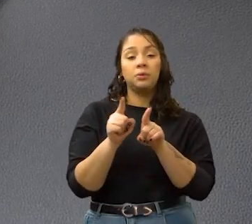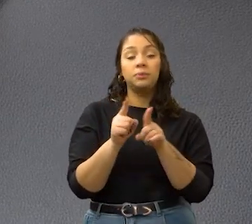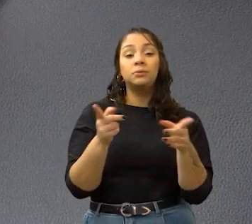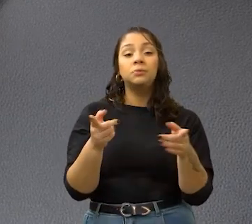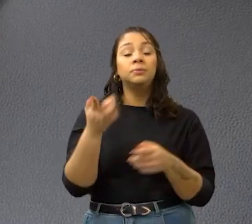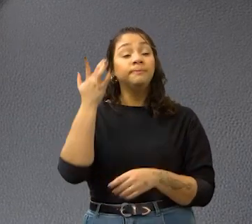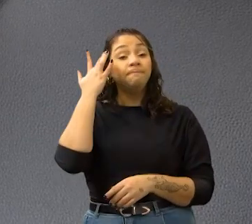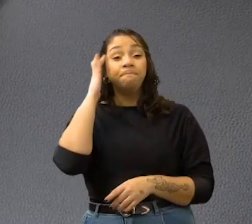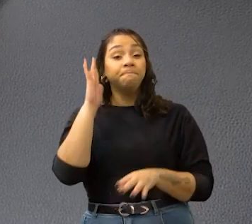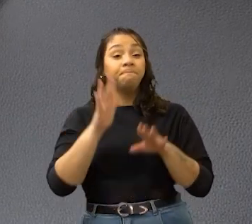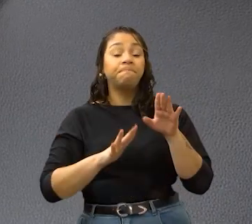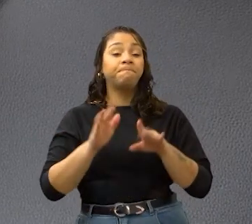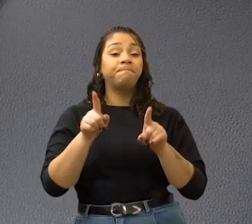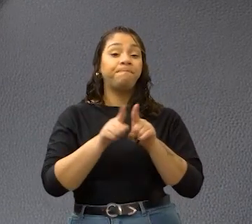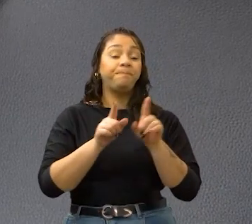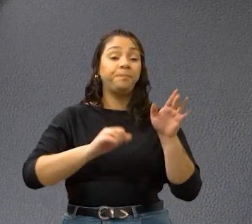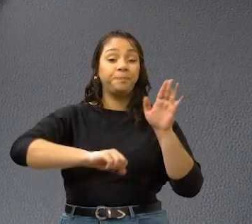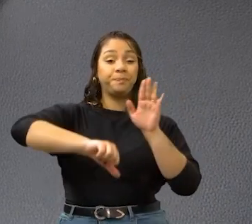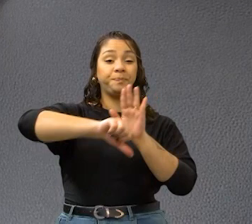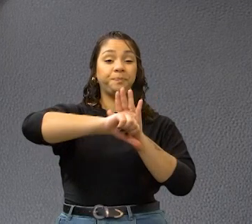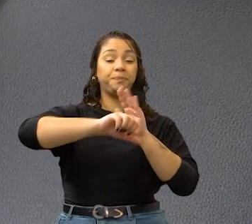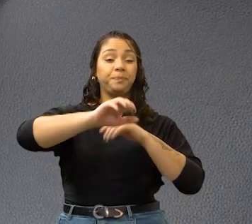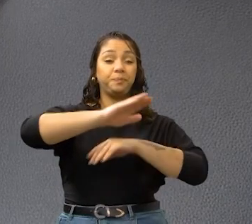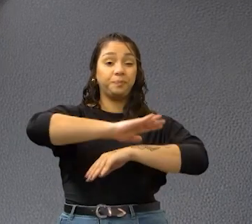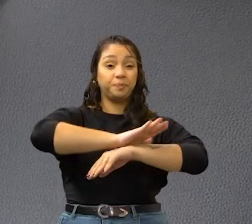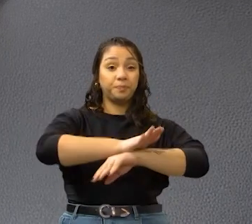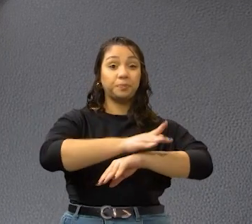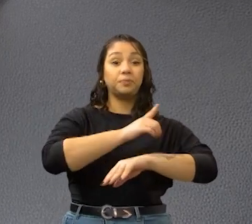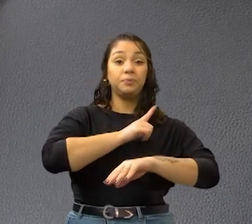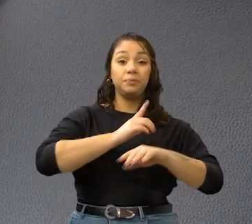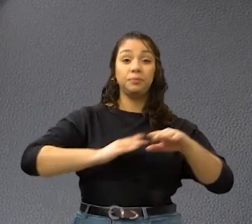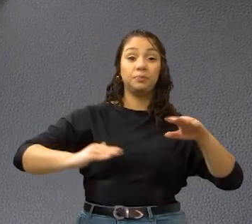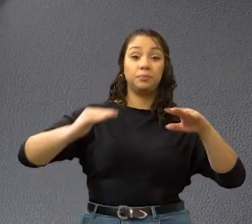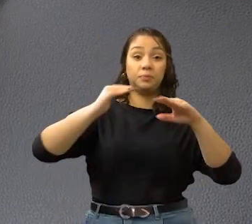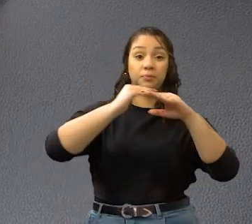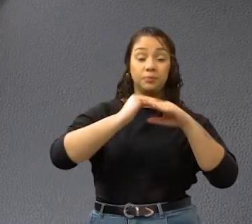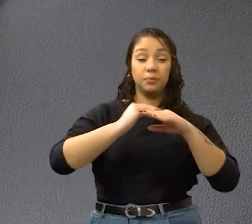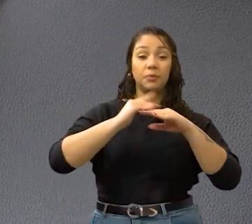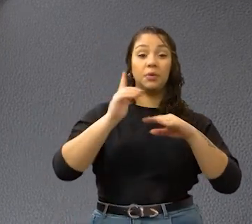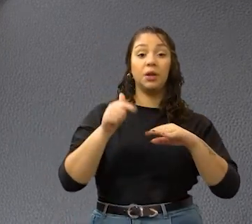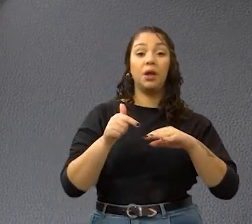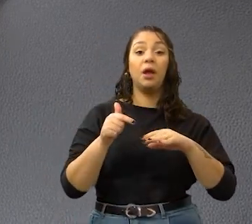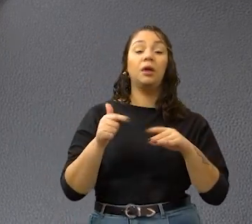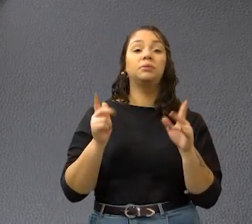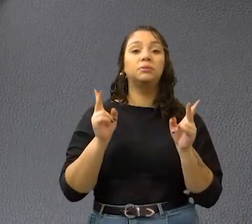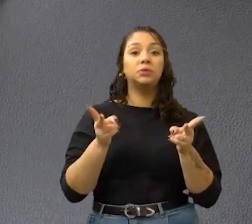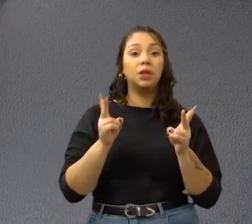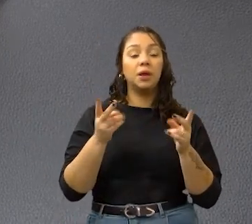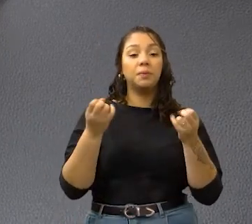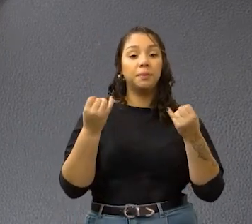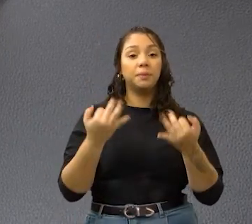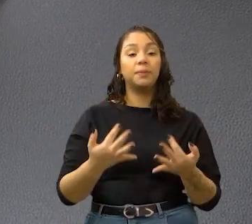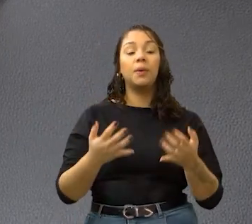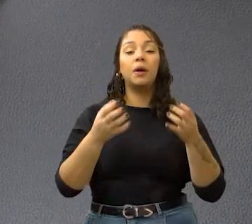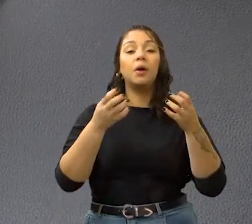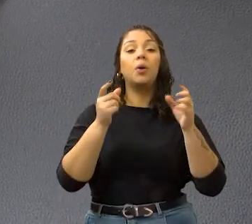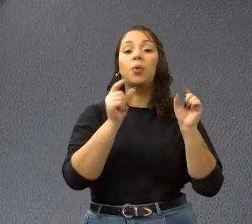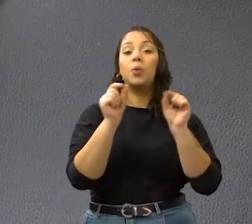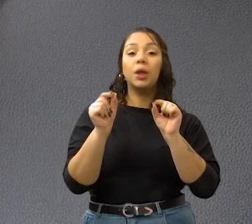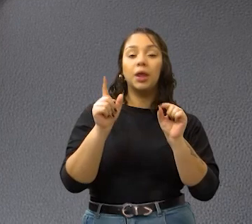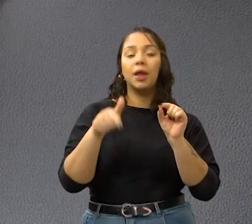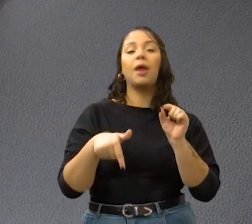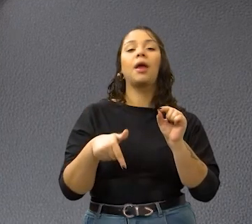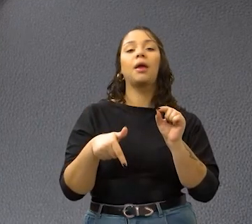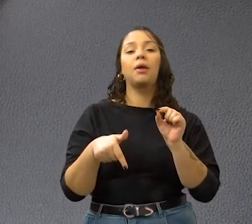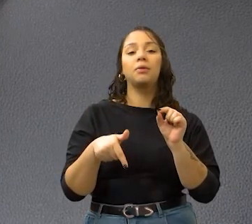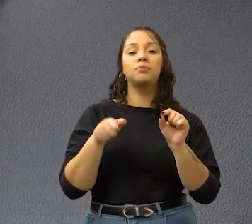sabem que o crime, né, de injúria racial hoje ele está equiparado ao crime de racismo, né, mas é sempre necessário